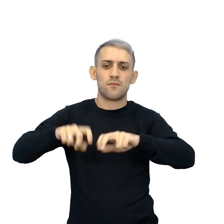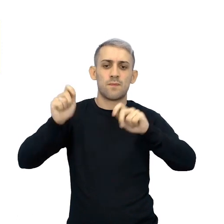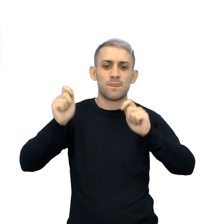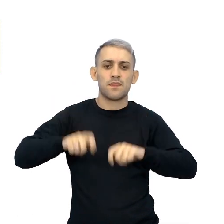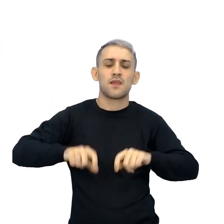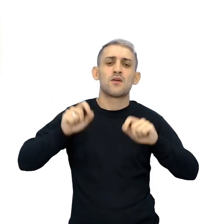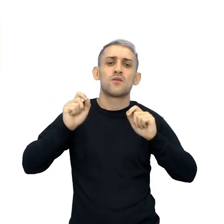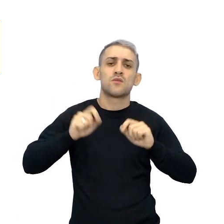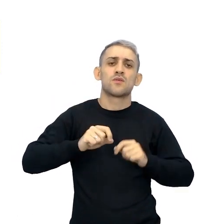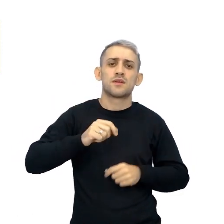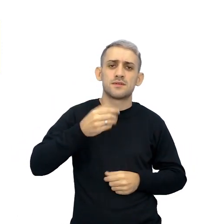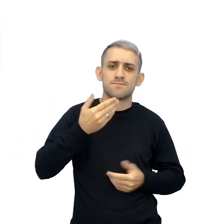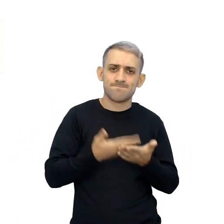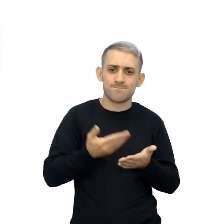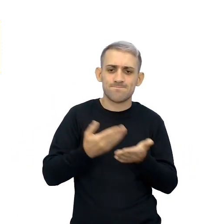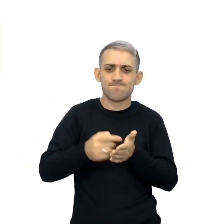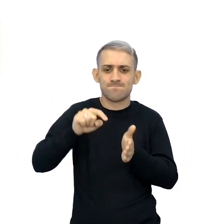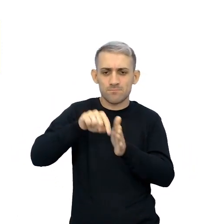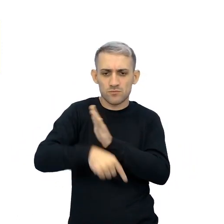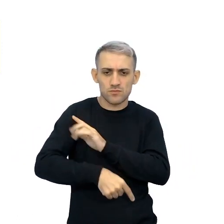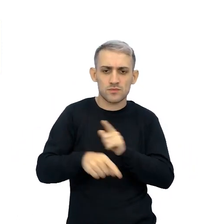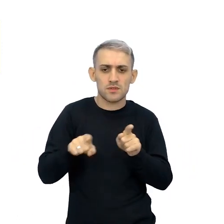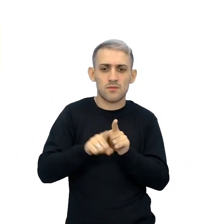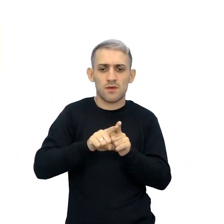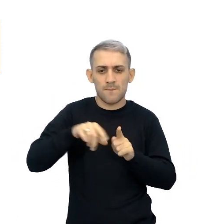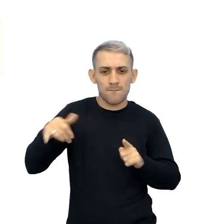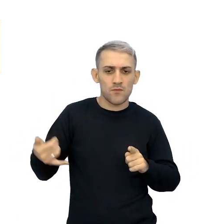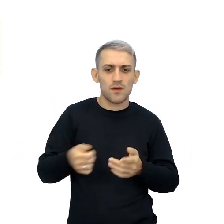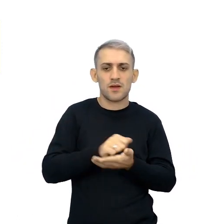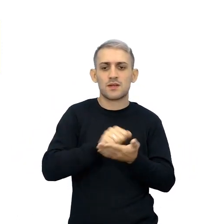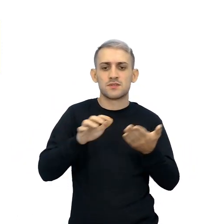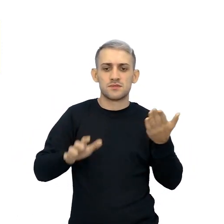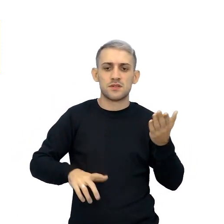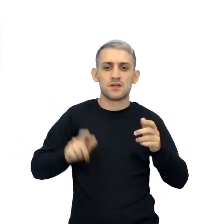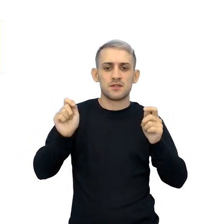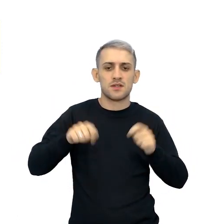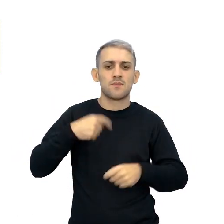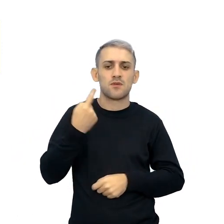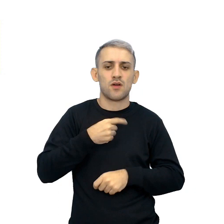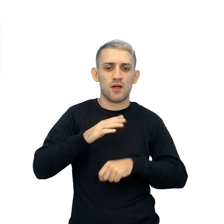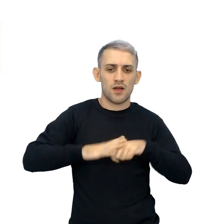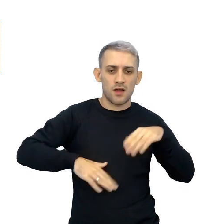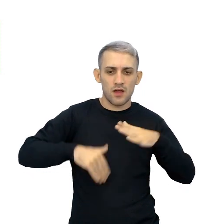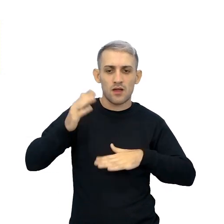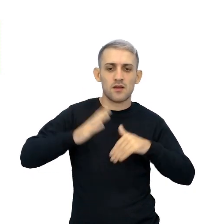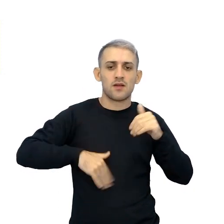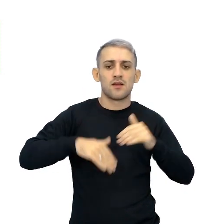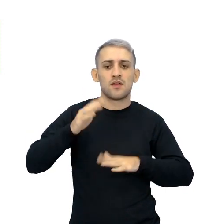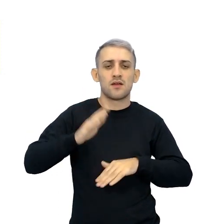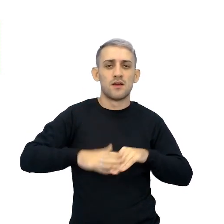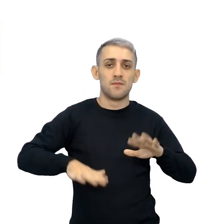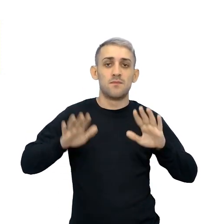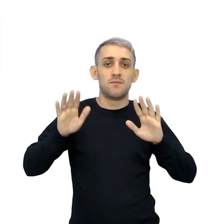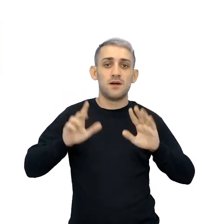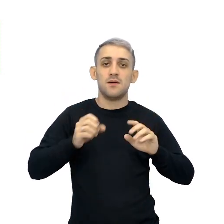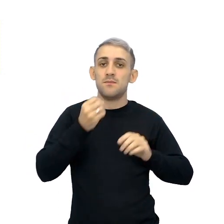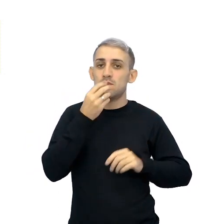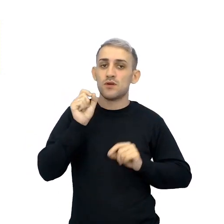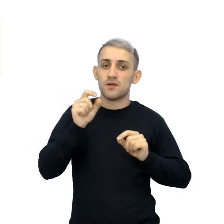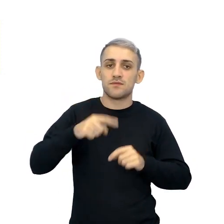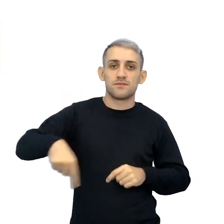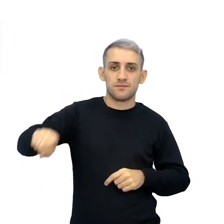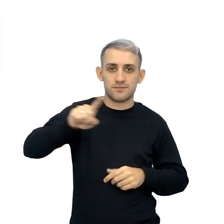vá aprofundando e, por meio dessa atividade, por exemplo, adquira a habilidade. Mas, Valdir, abro para você, para os seus